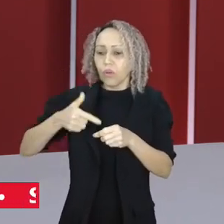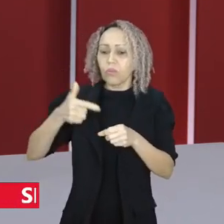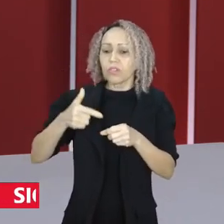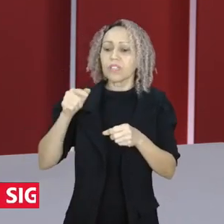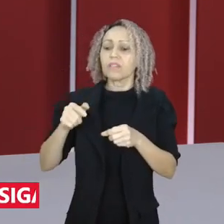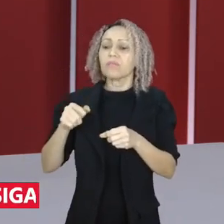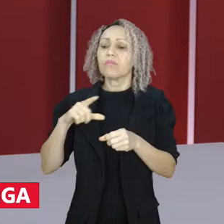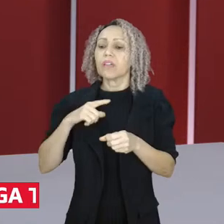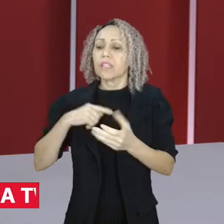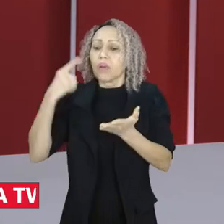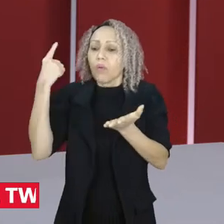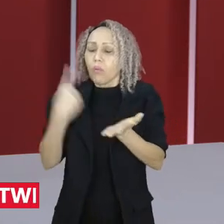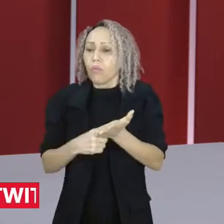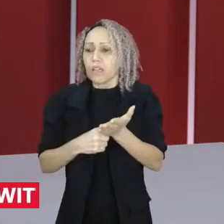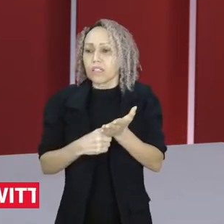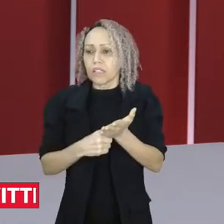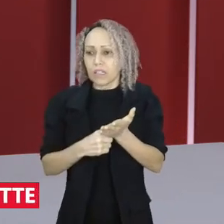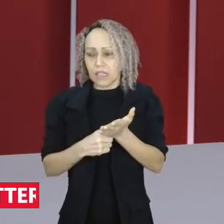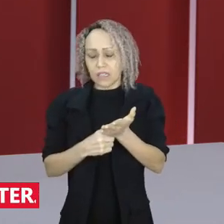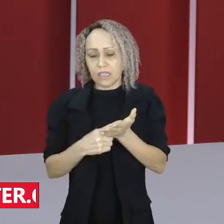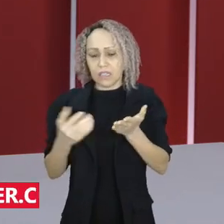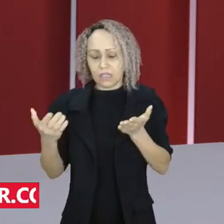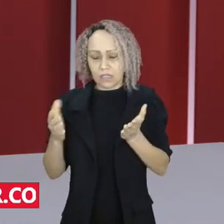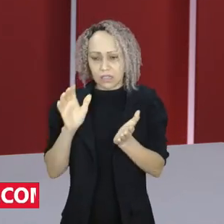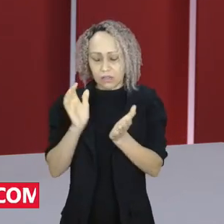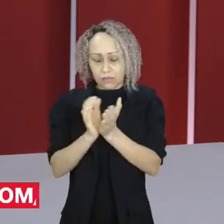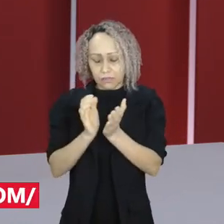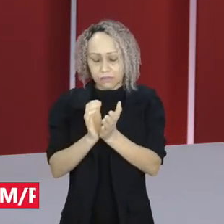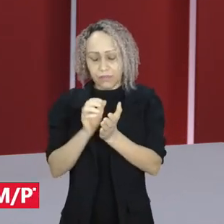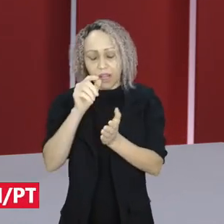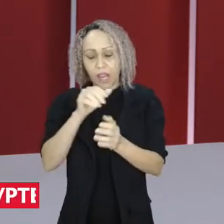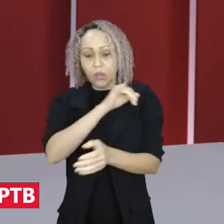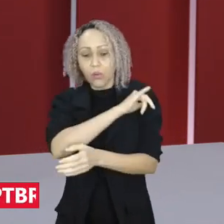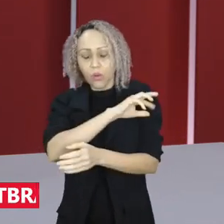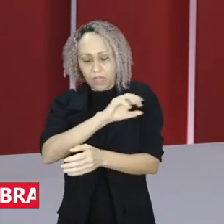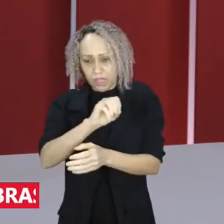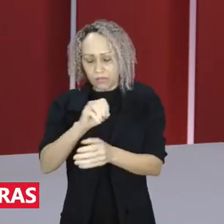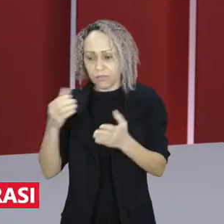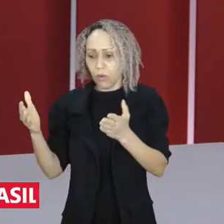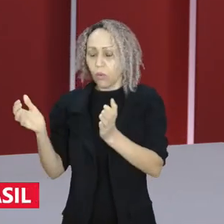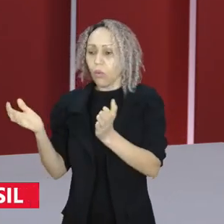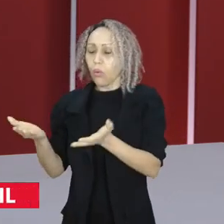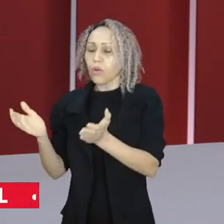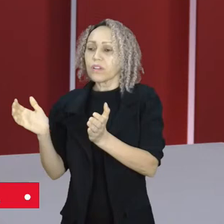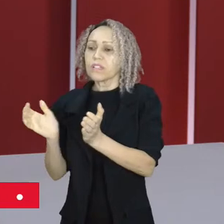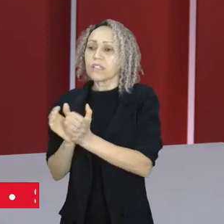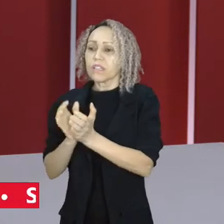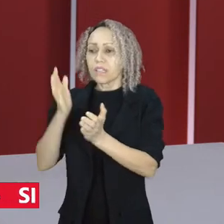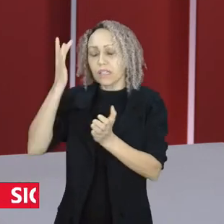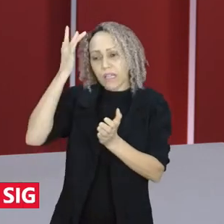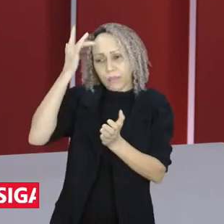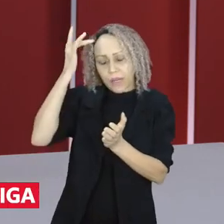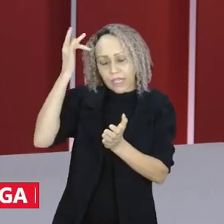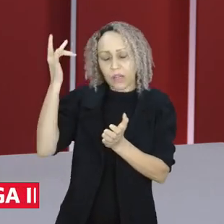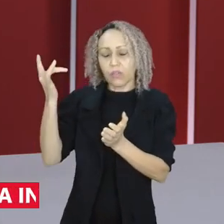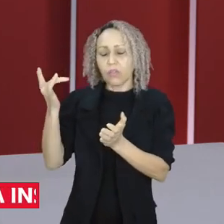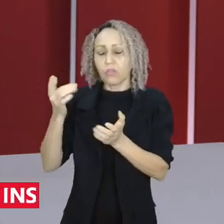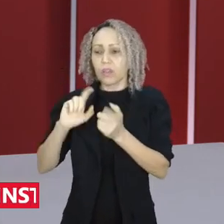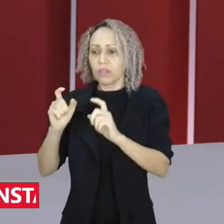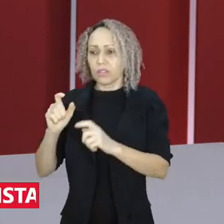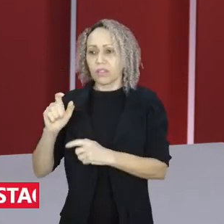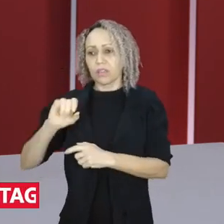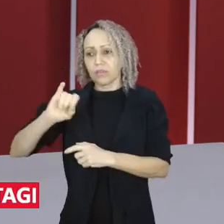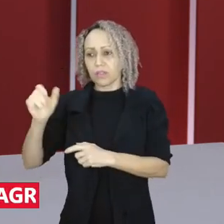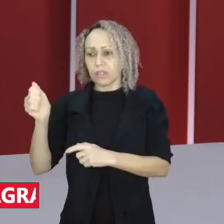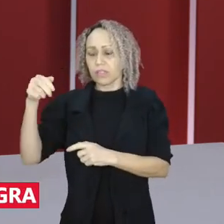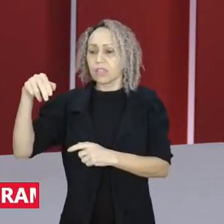hoje amanhã o subgrupo que é coordenado pelos senador jumplex do PT do Rio Grande do Norte vai visitar